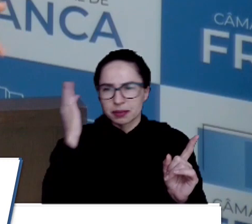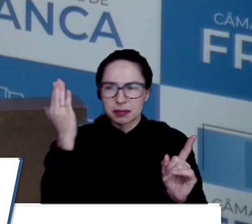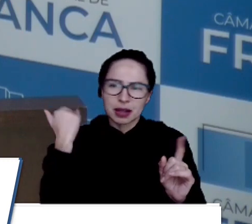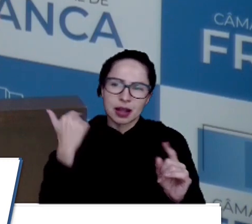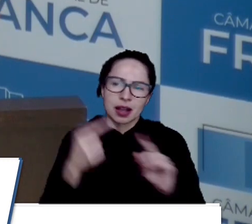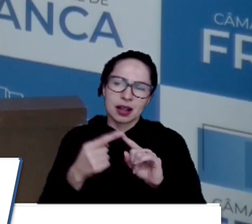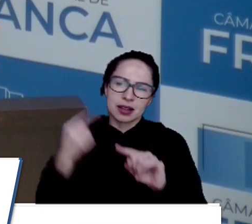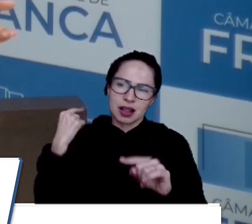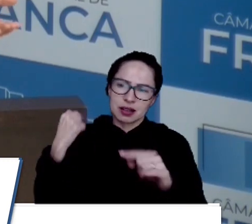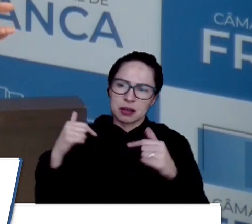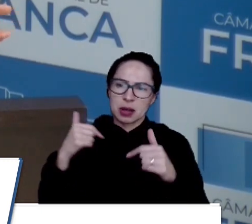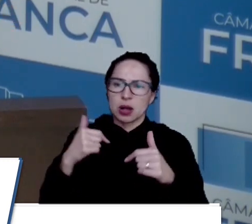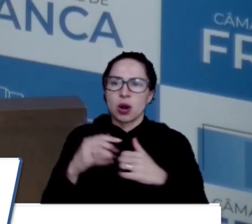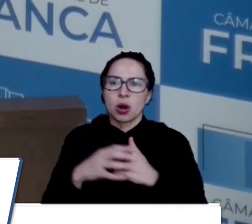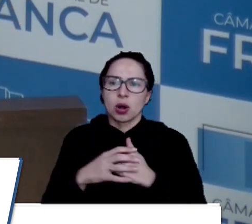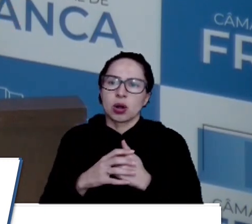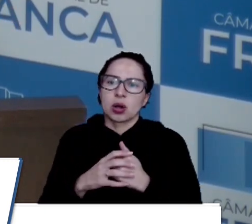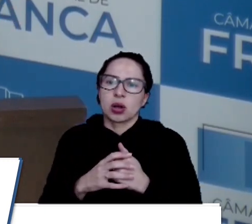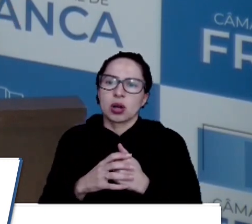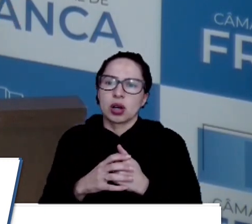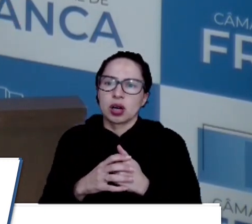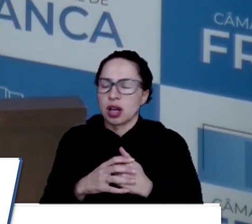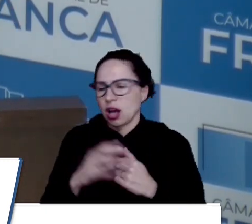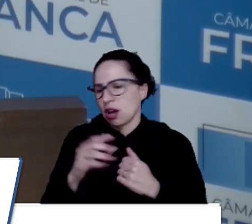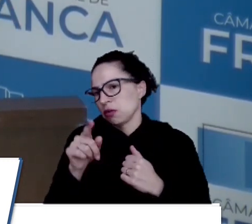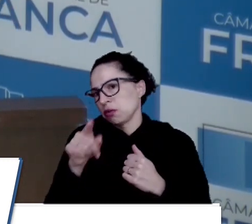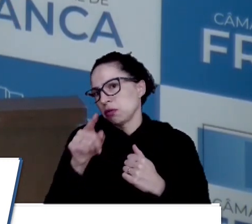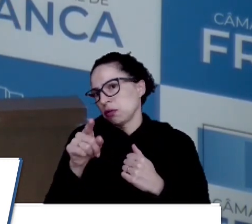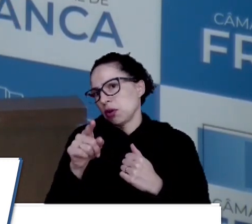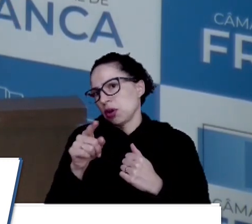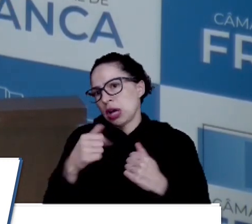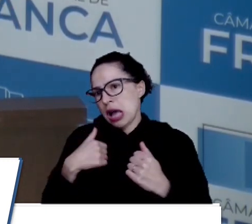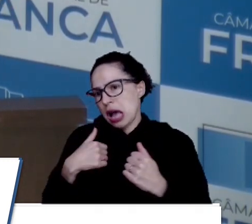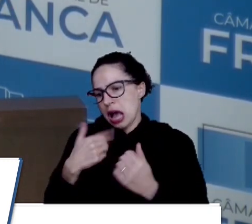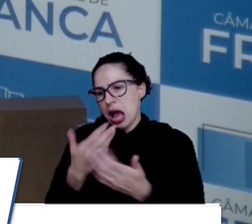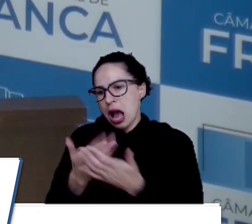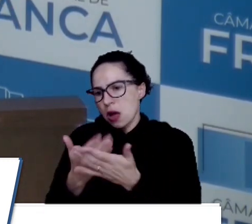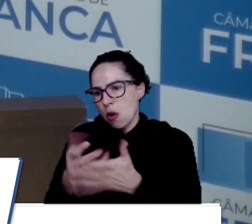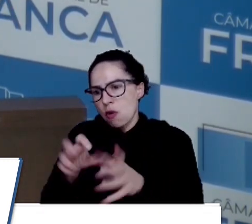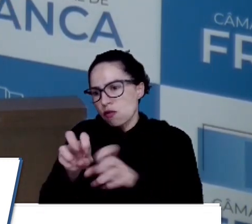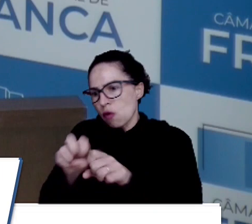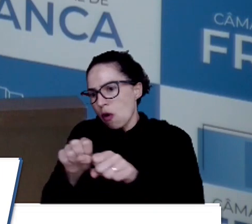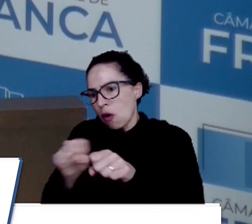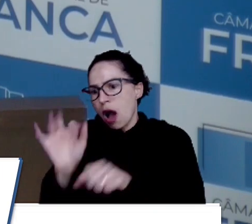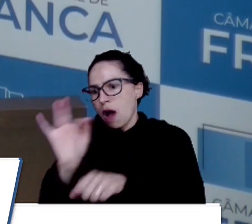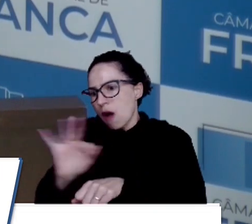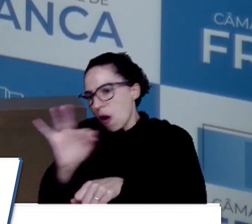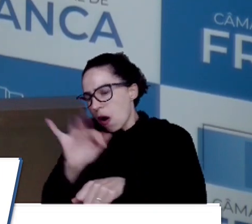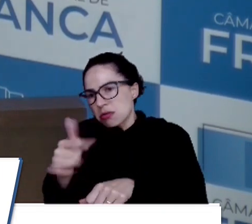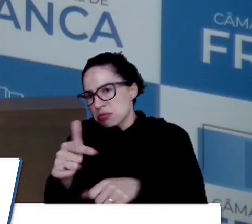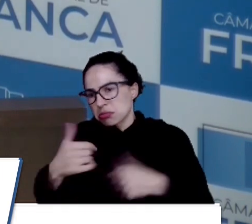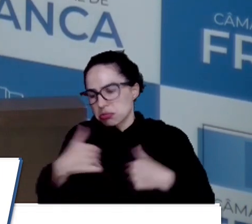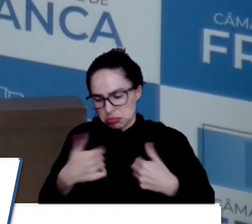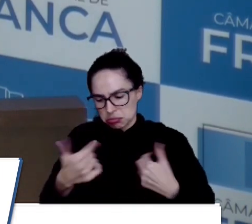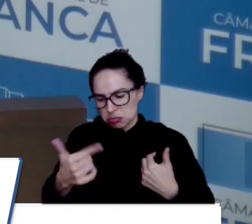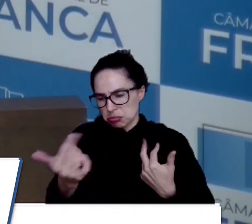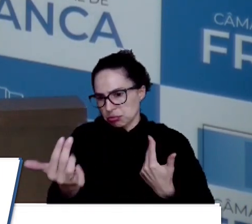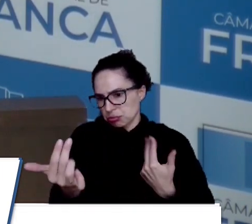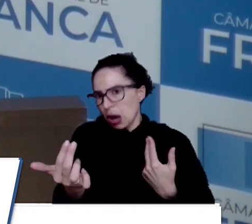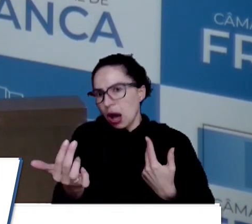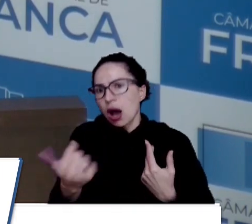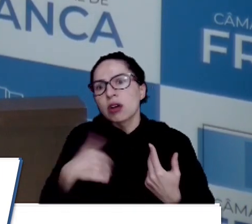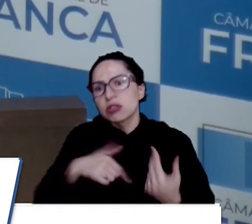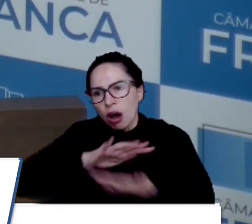é porque você não estudou, eu não estudei, que a gente não fez faculdade, que a gente tem que, você entendeu,